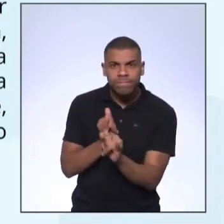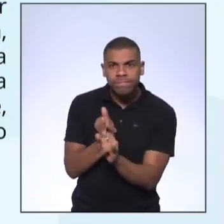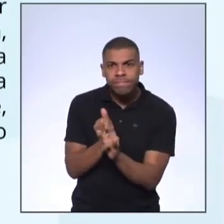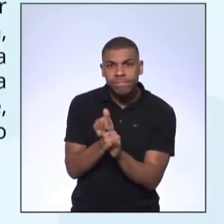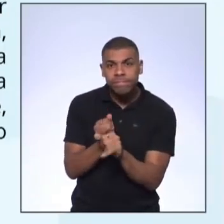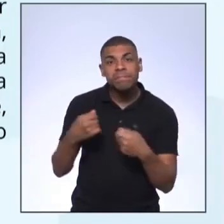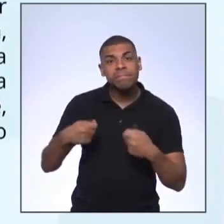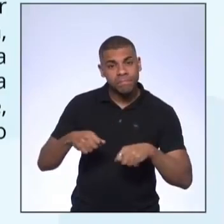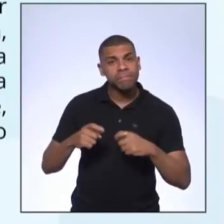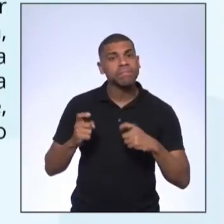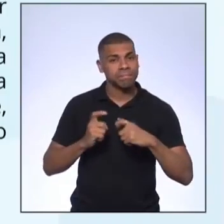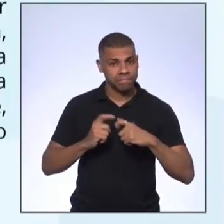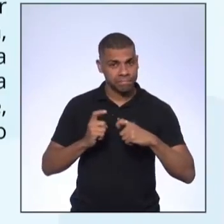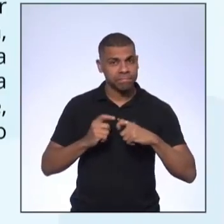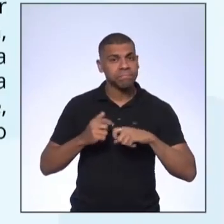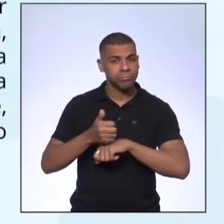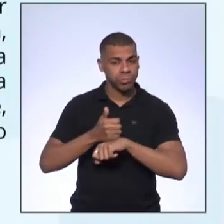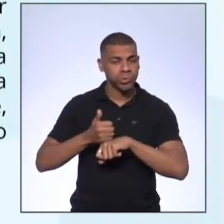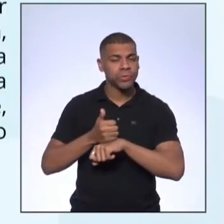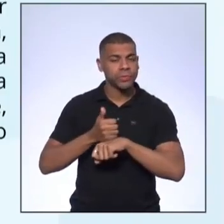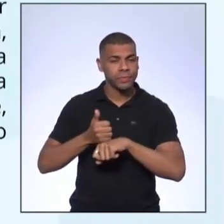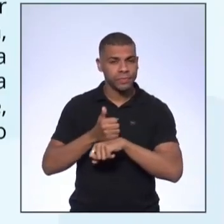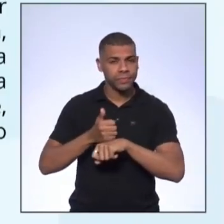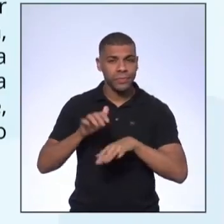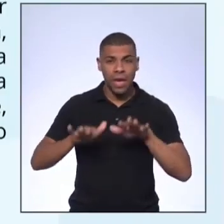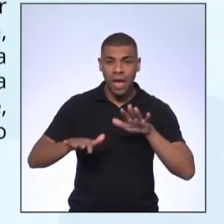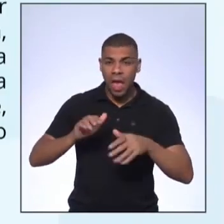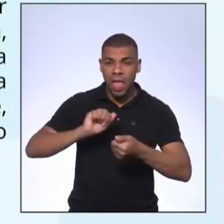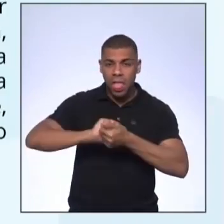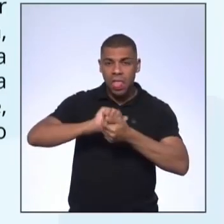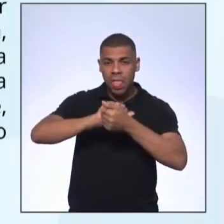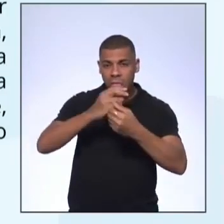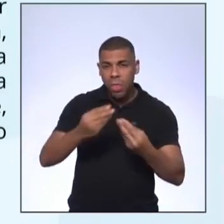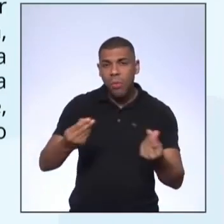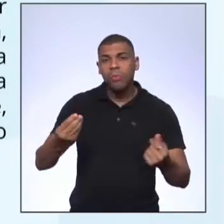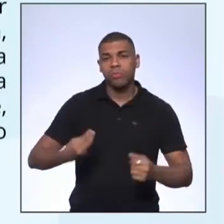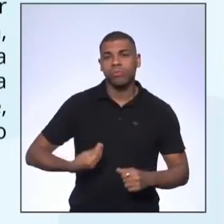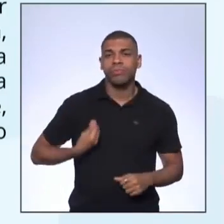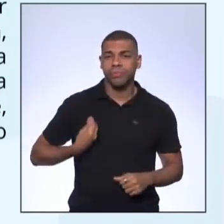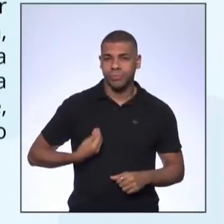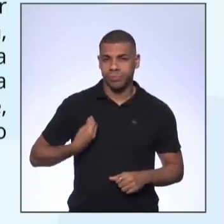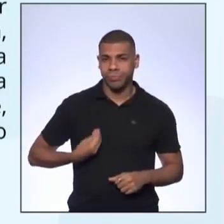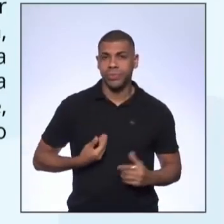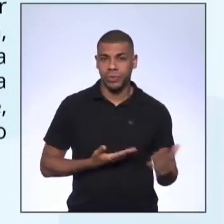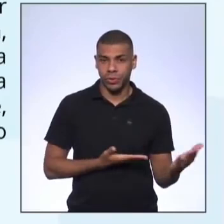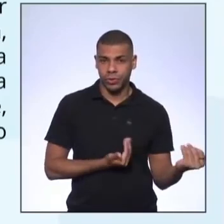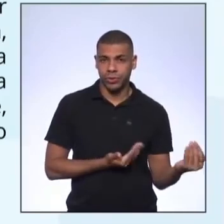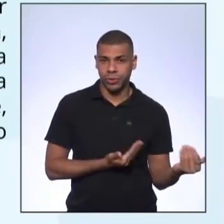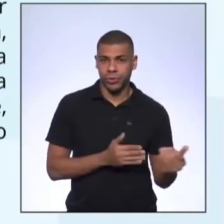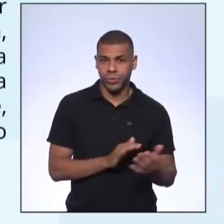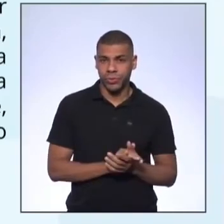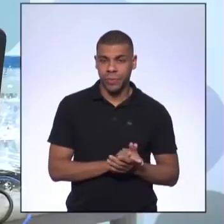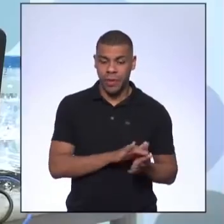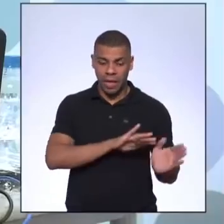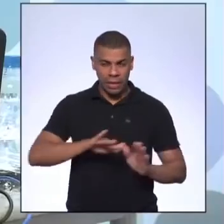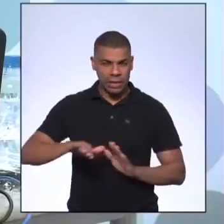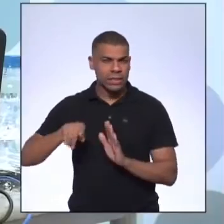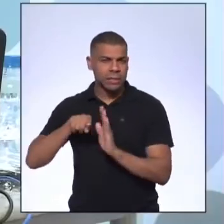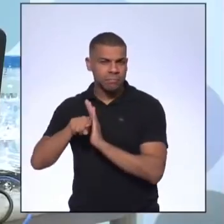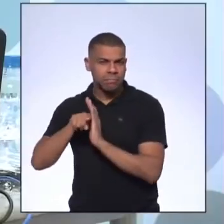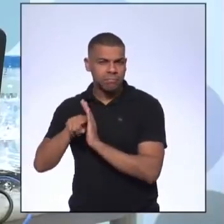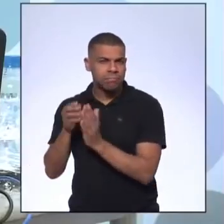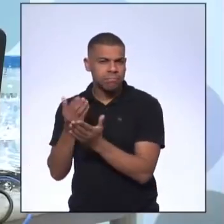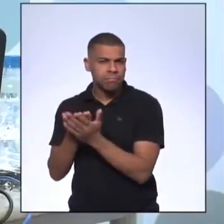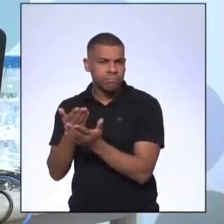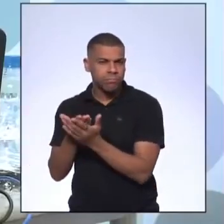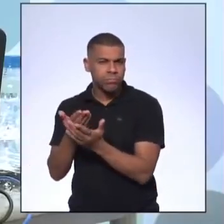principalmente quando interfere diretamente na qualidade de vida do adolescente. Ele fala que a questão de estudos comprova, ele está tentando